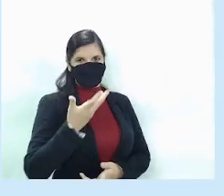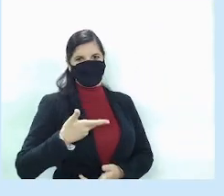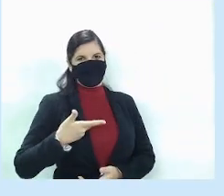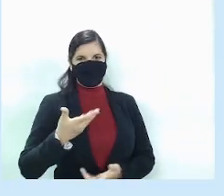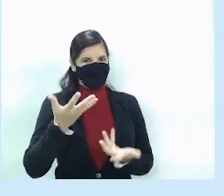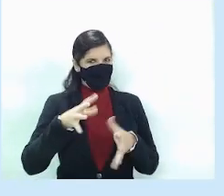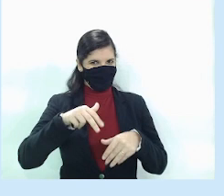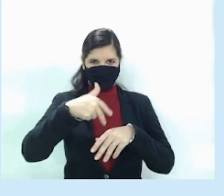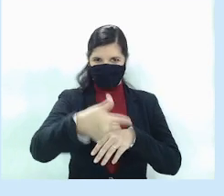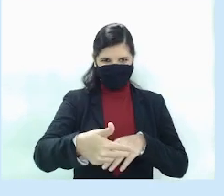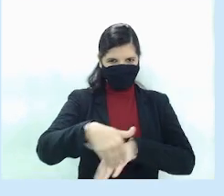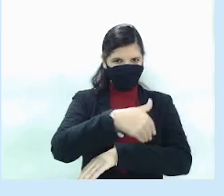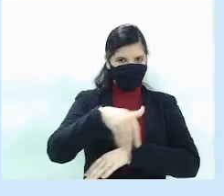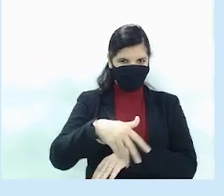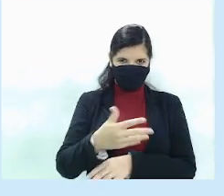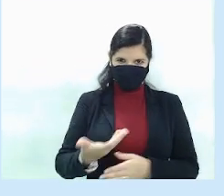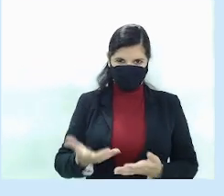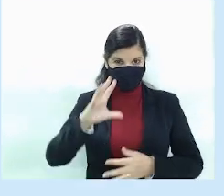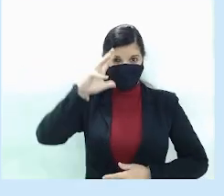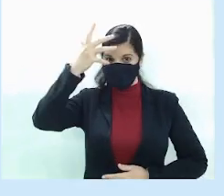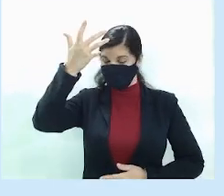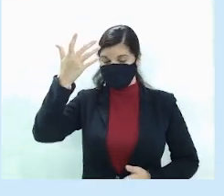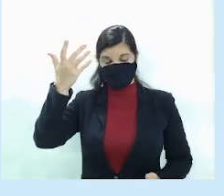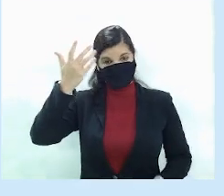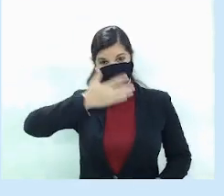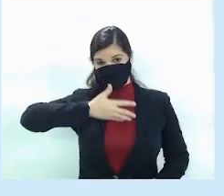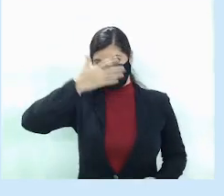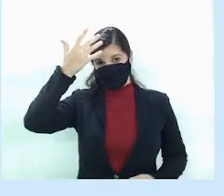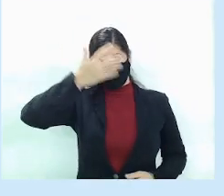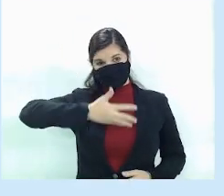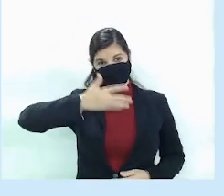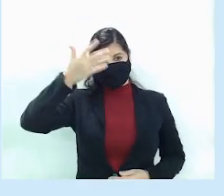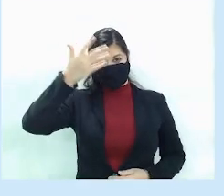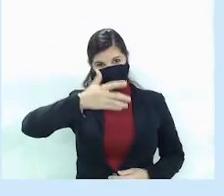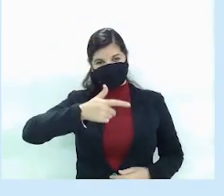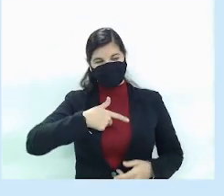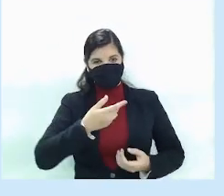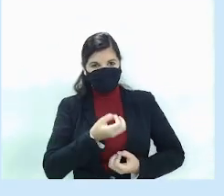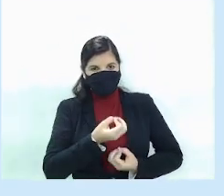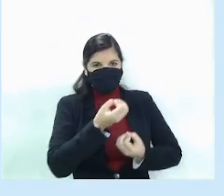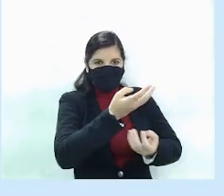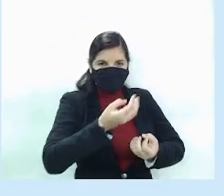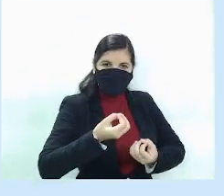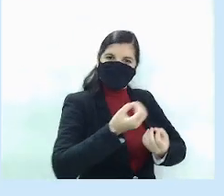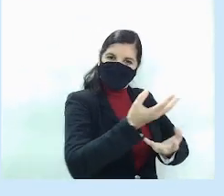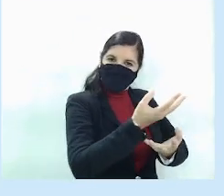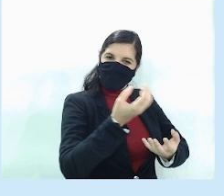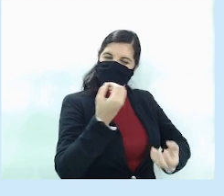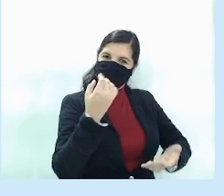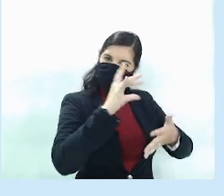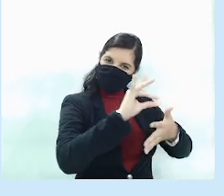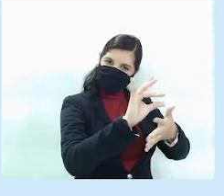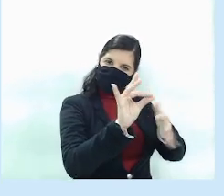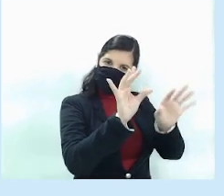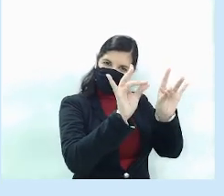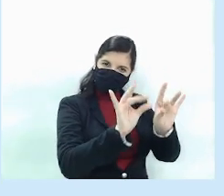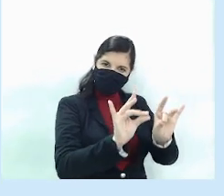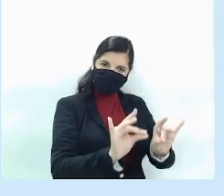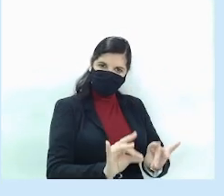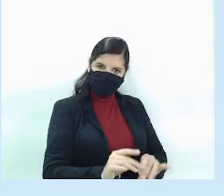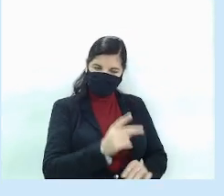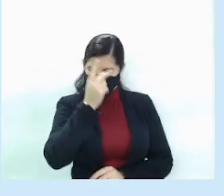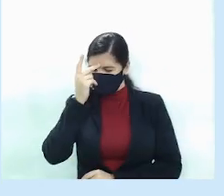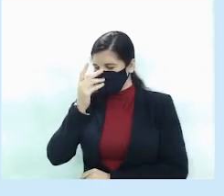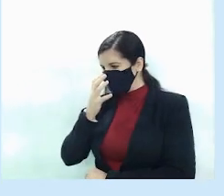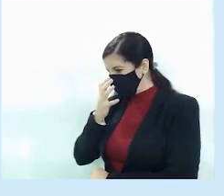via pública, né, na rua, na calçada. Mas aí a forma como você expressa essa situação, né,